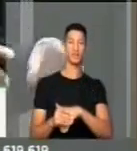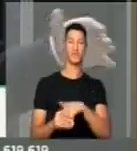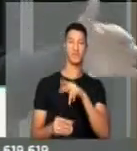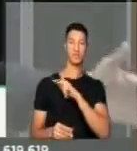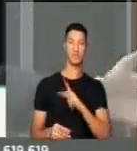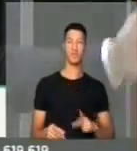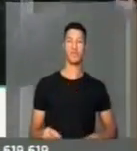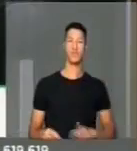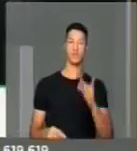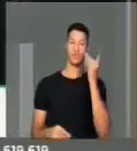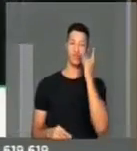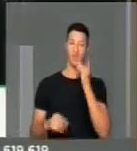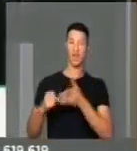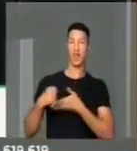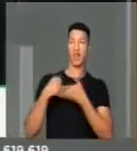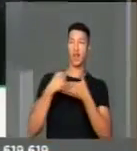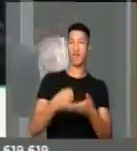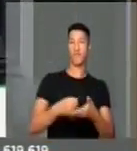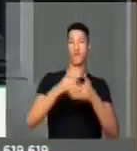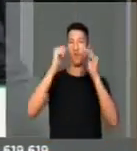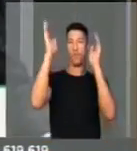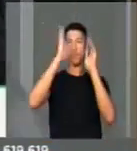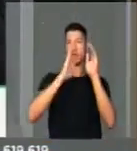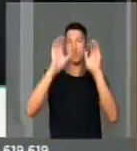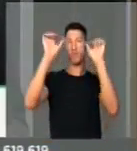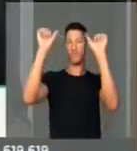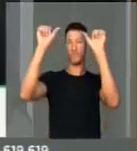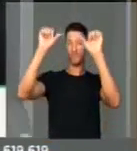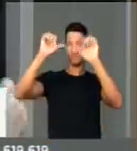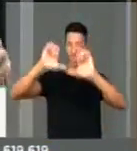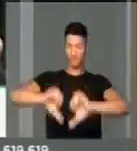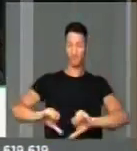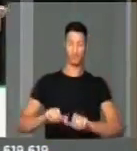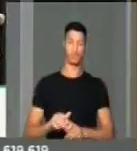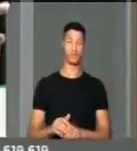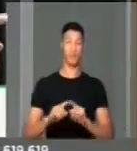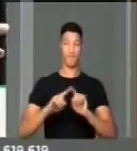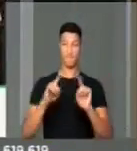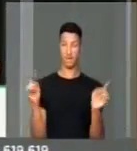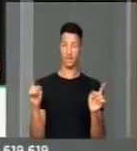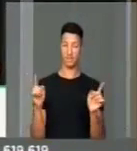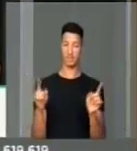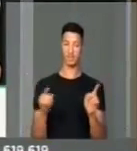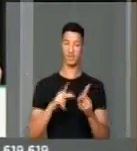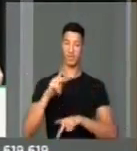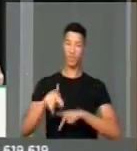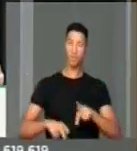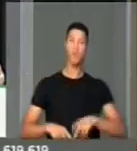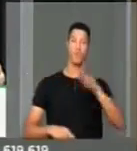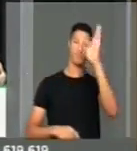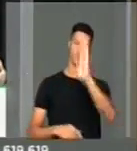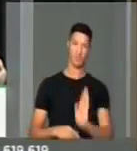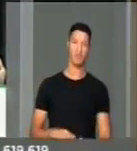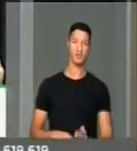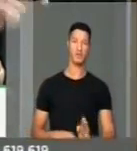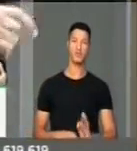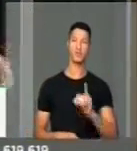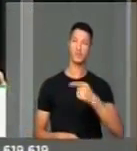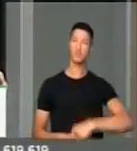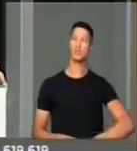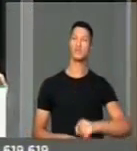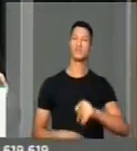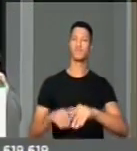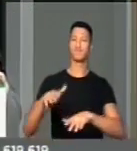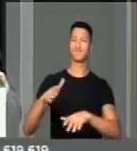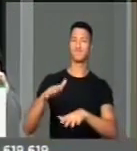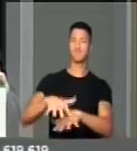a presidenta Dilma levou o Brasil no caos que eles levaram. Mas o povo brasileiro foi às